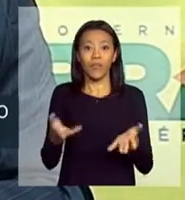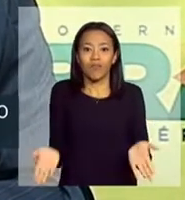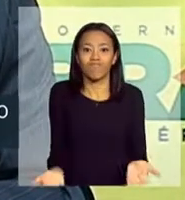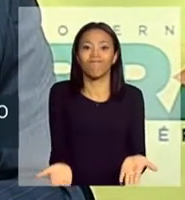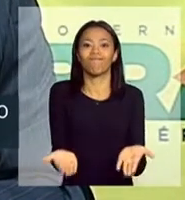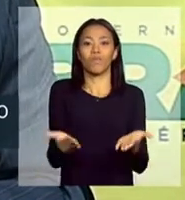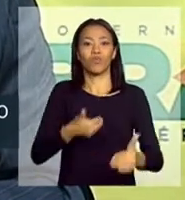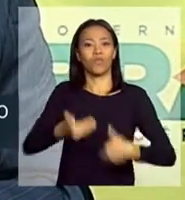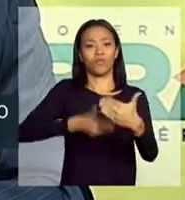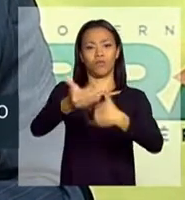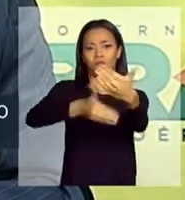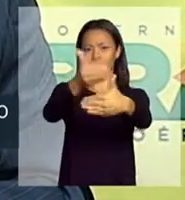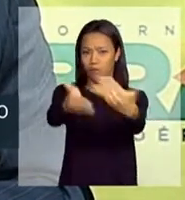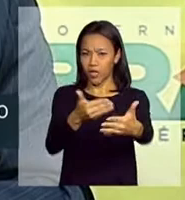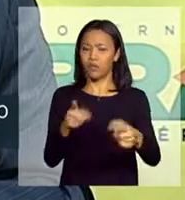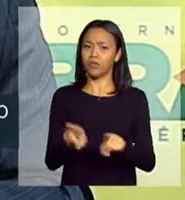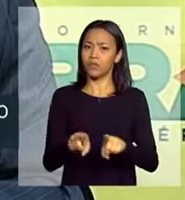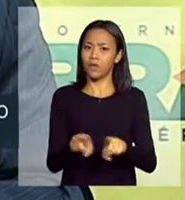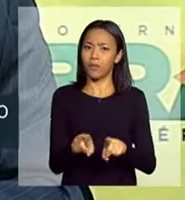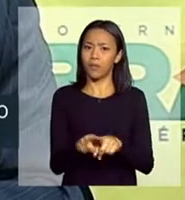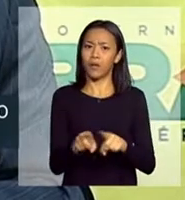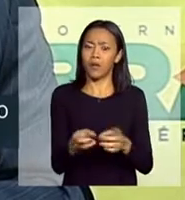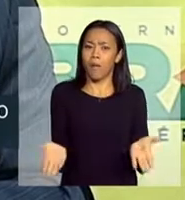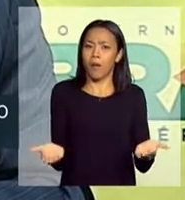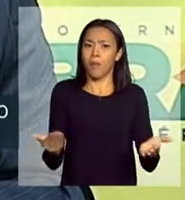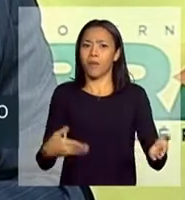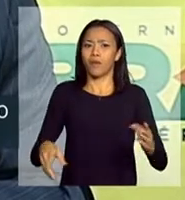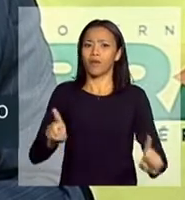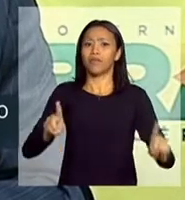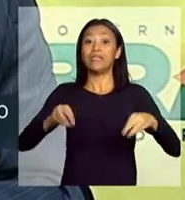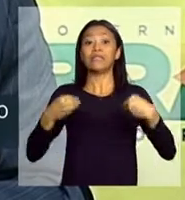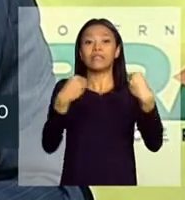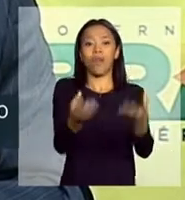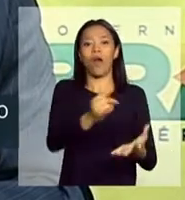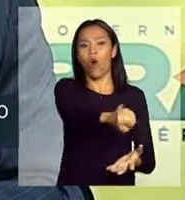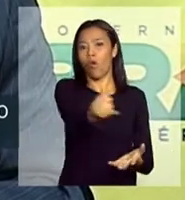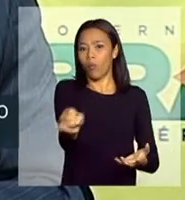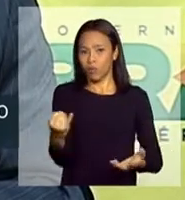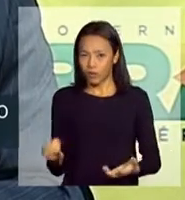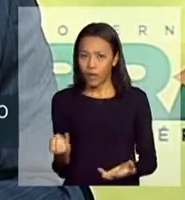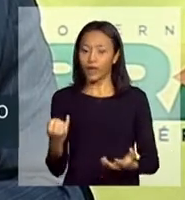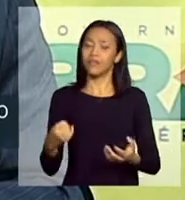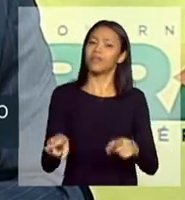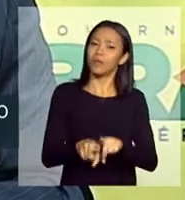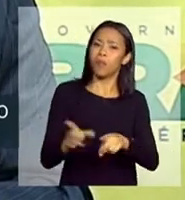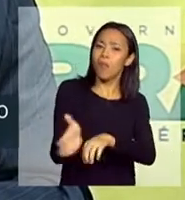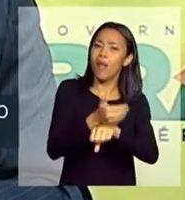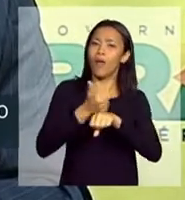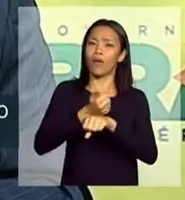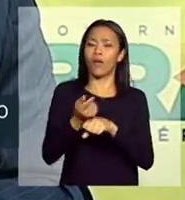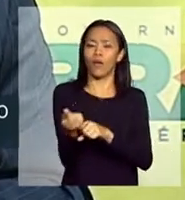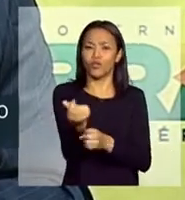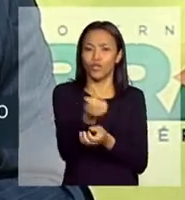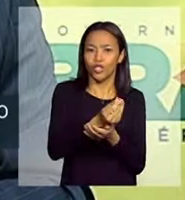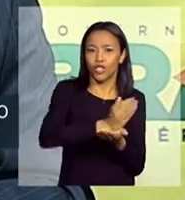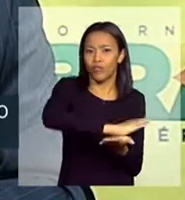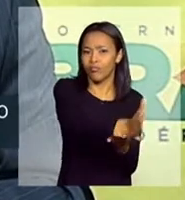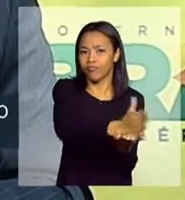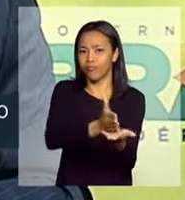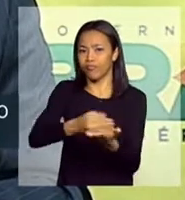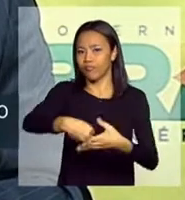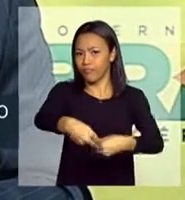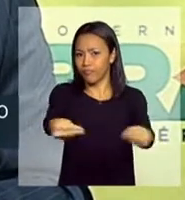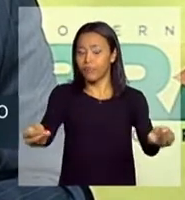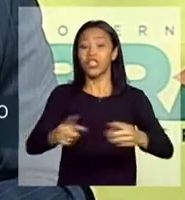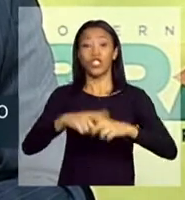frente aumentar a produtividade a competitividade e as oportunidades melhorar a distribuição de renda avançar em termos